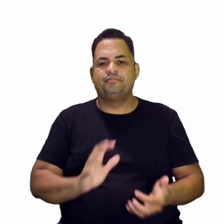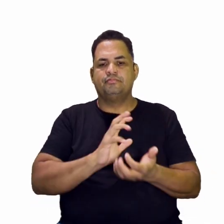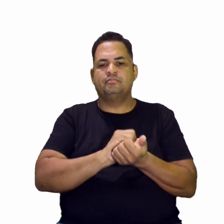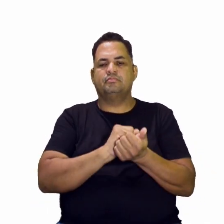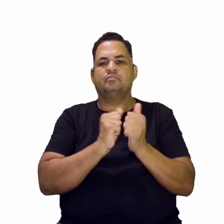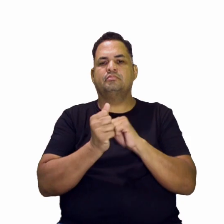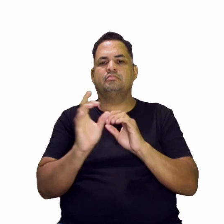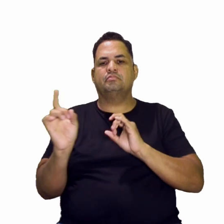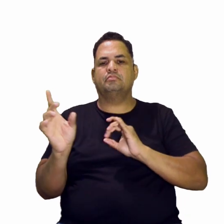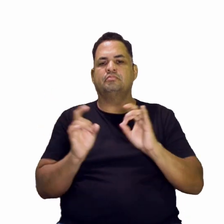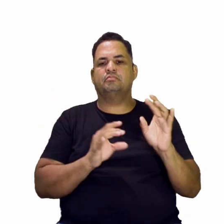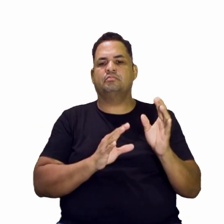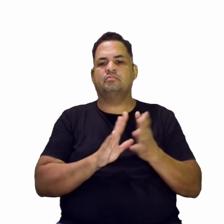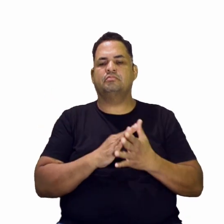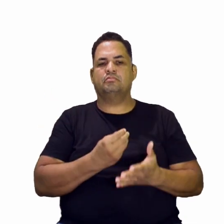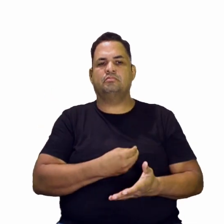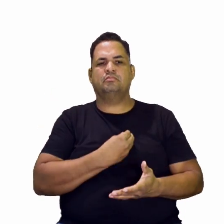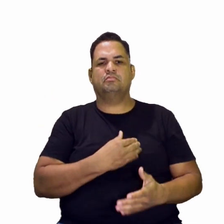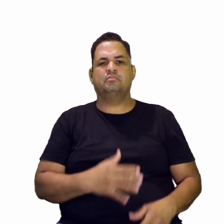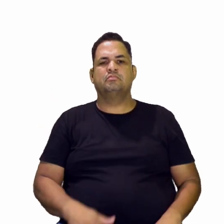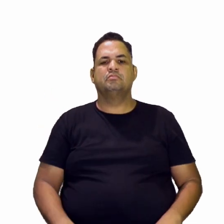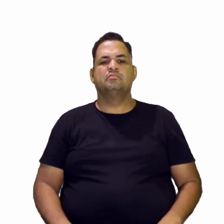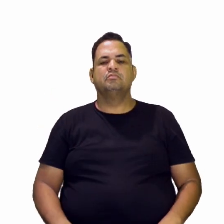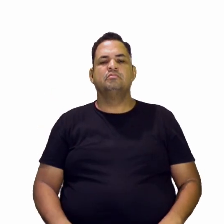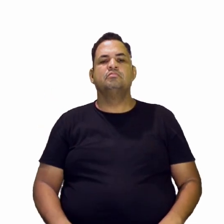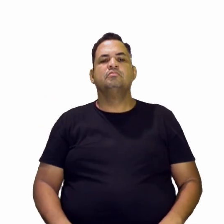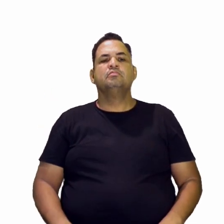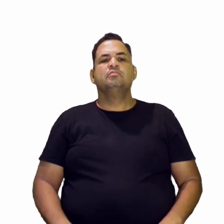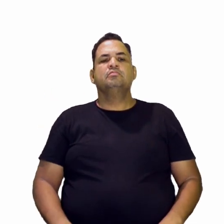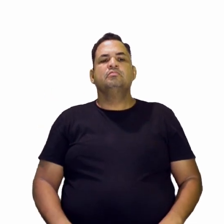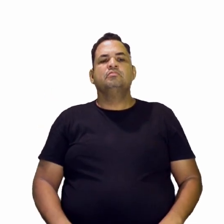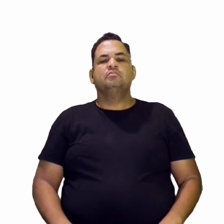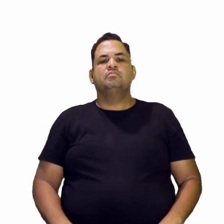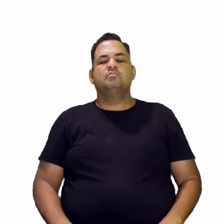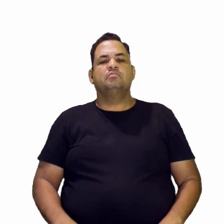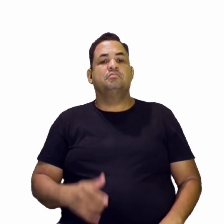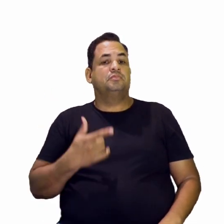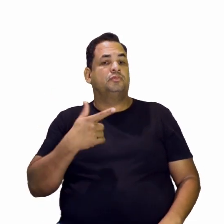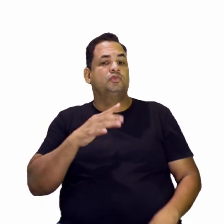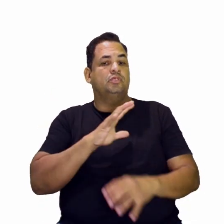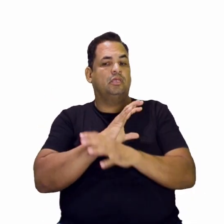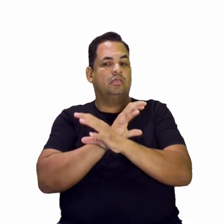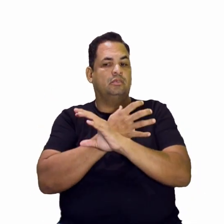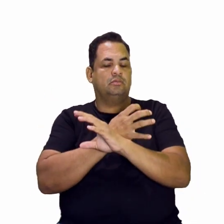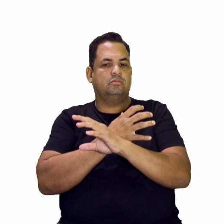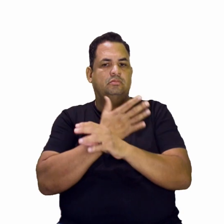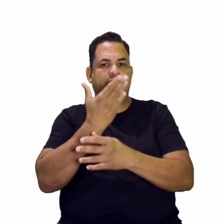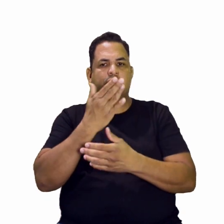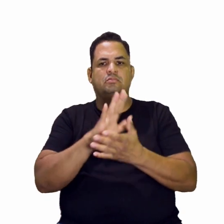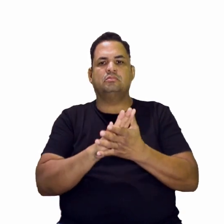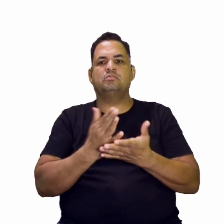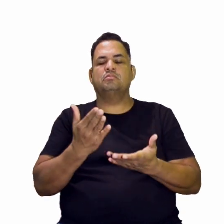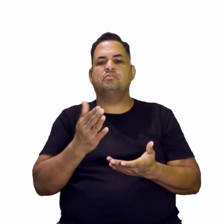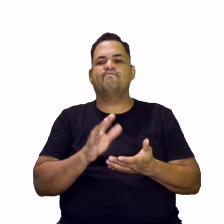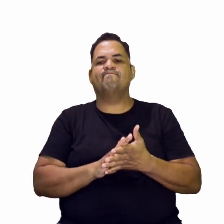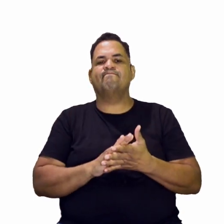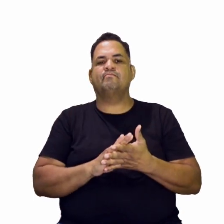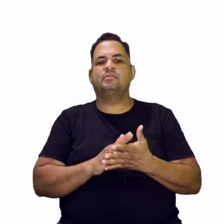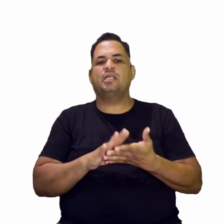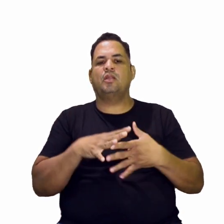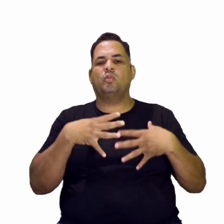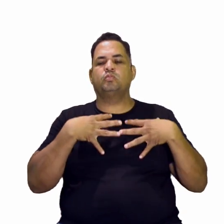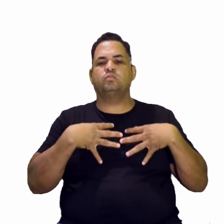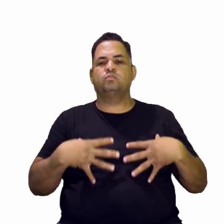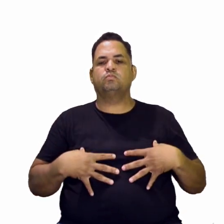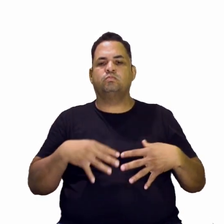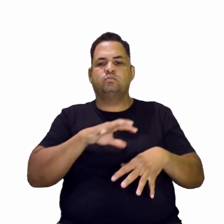Adaptado a cada organismo. Quanto aos invertebrados, isso varia muito, mas vale destacar o corpo